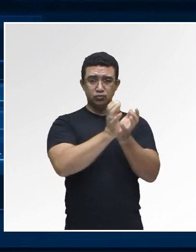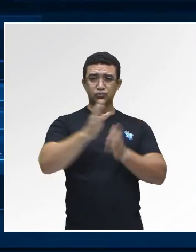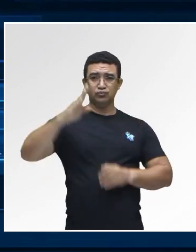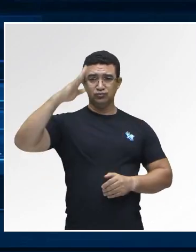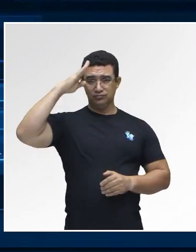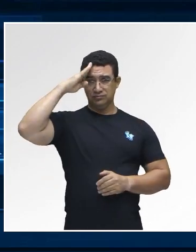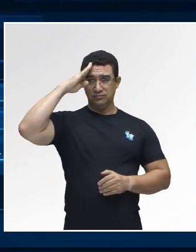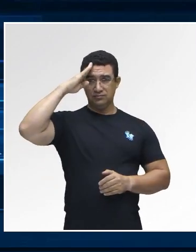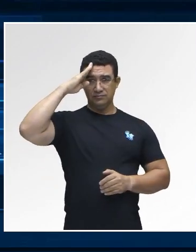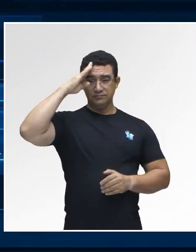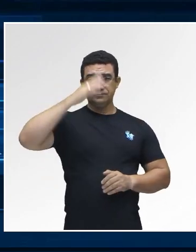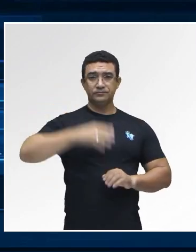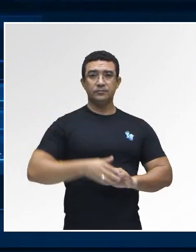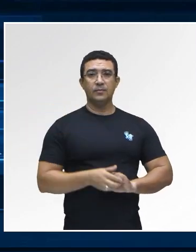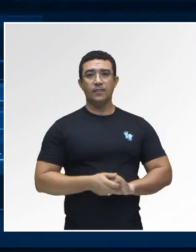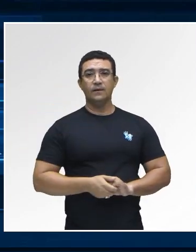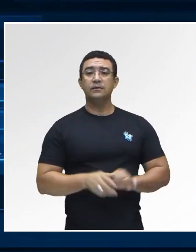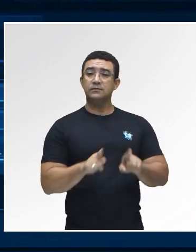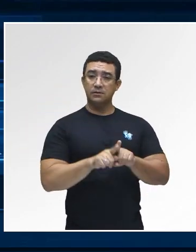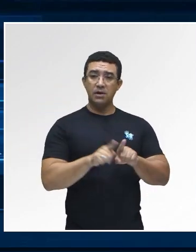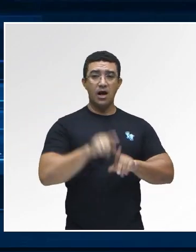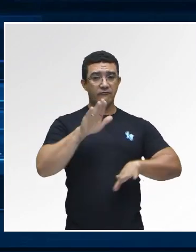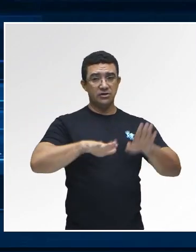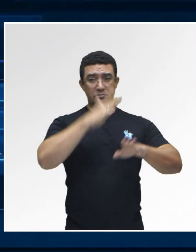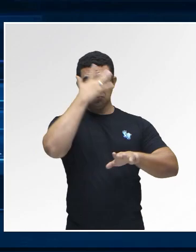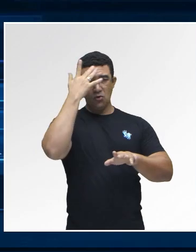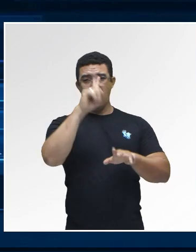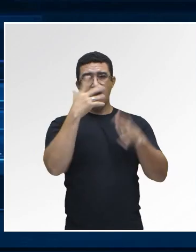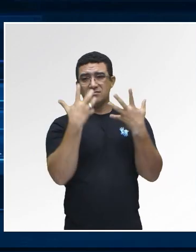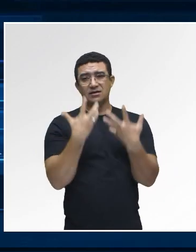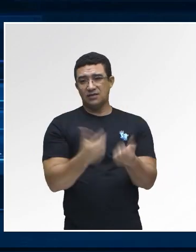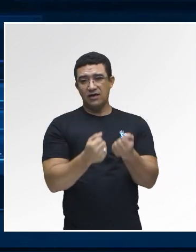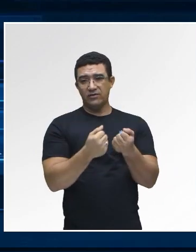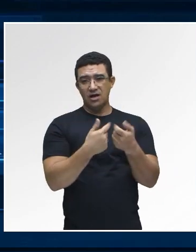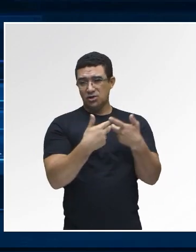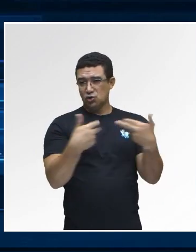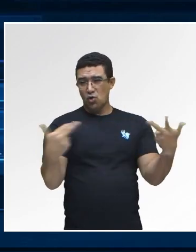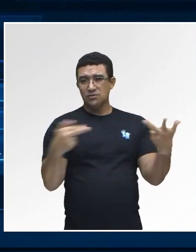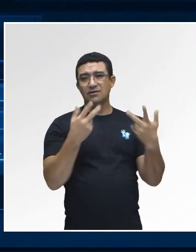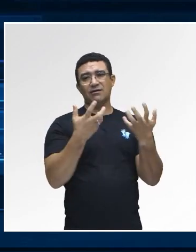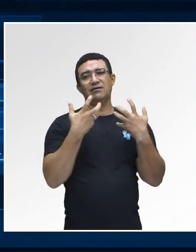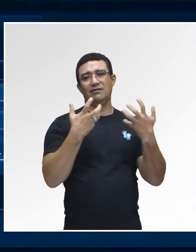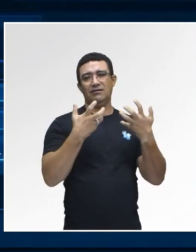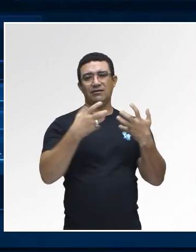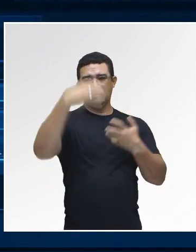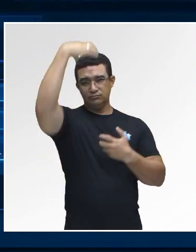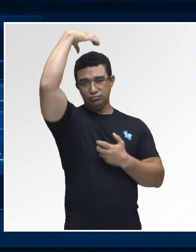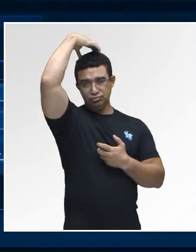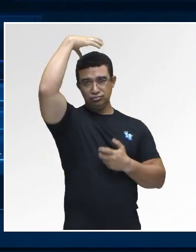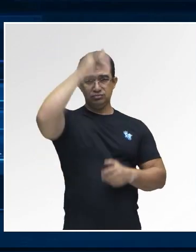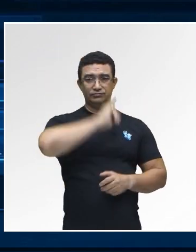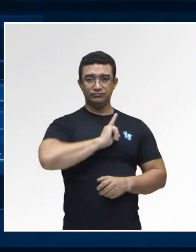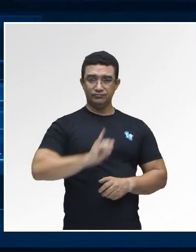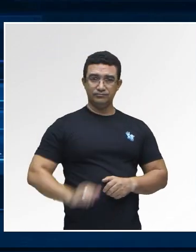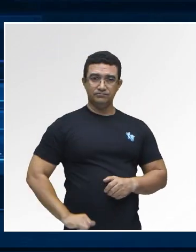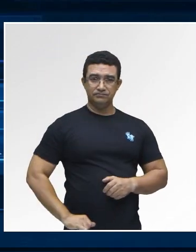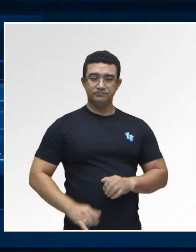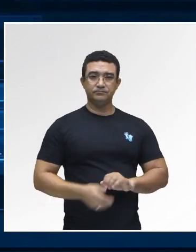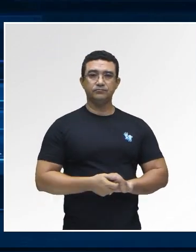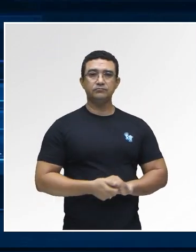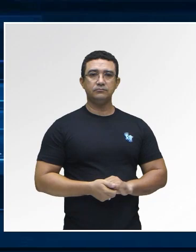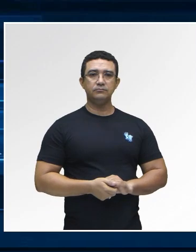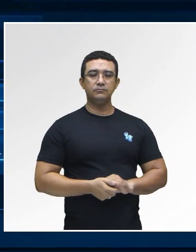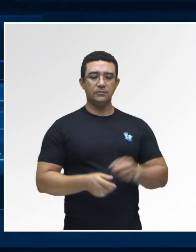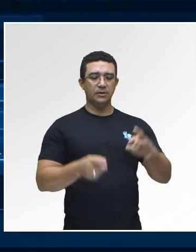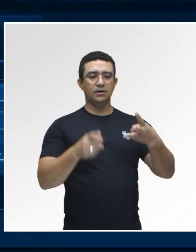às expectativas do exército, e isso gerava conflitos. O segundo ponto diz o seguinte: Os problemas políticos e econômicos levaram